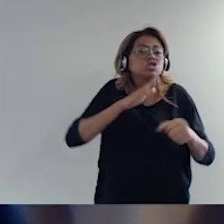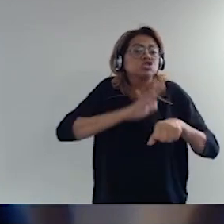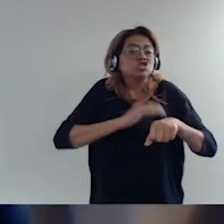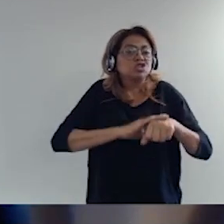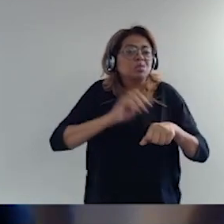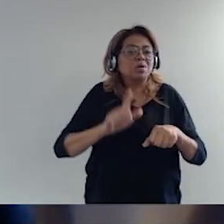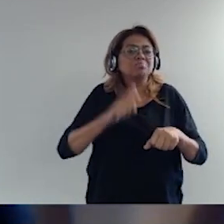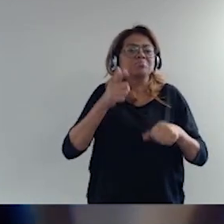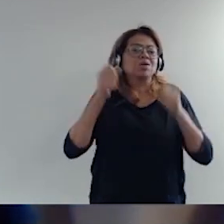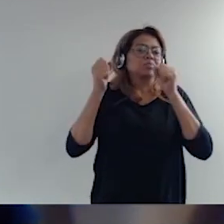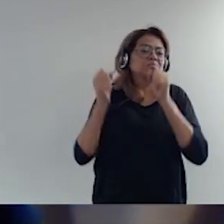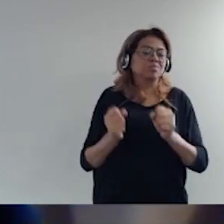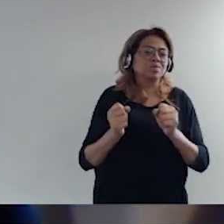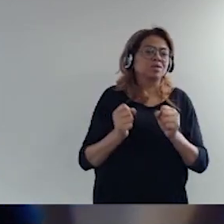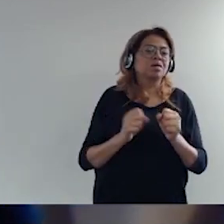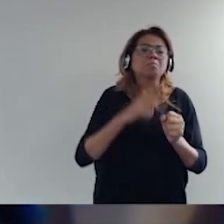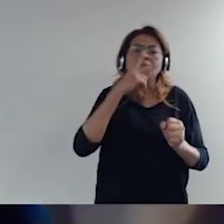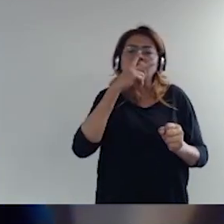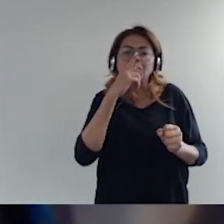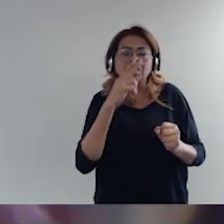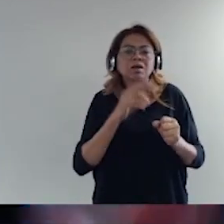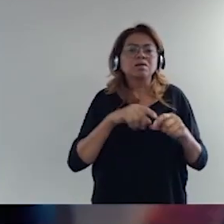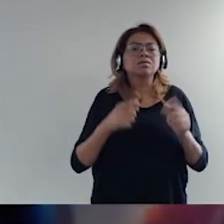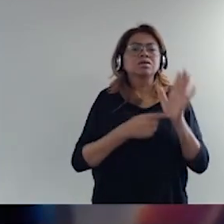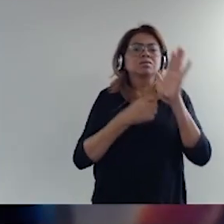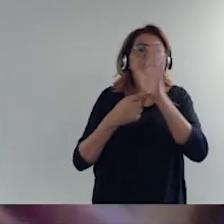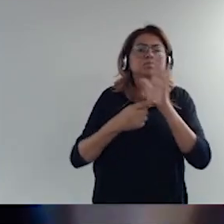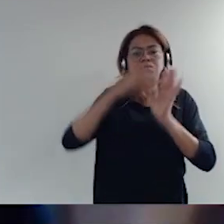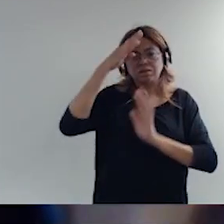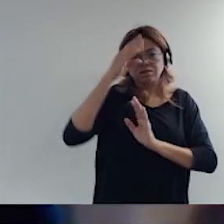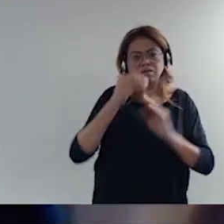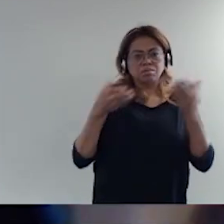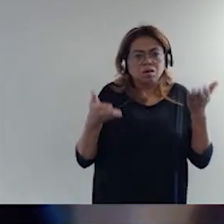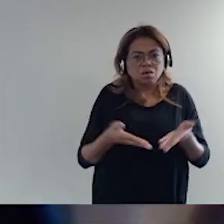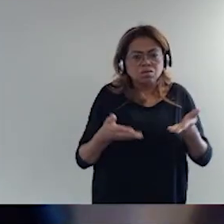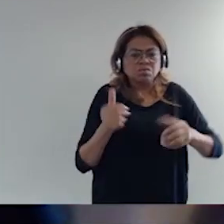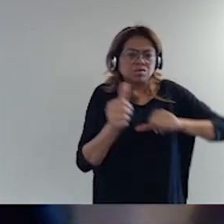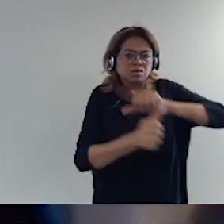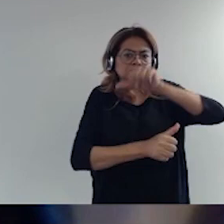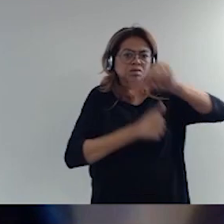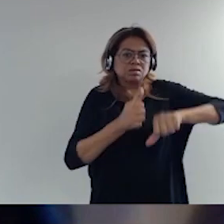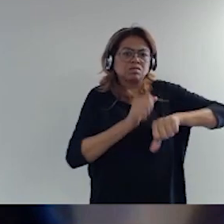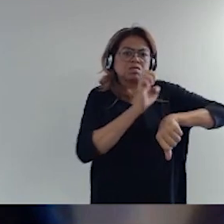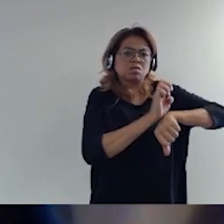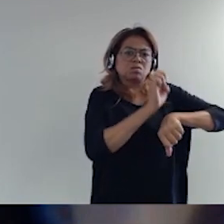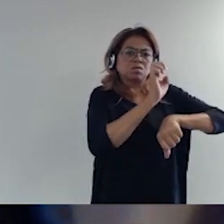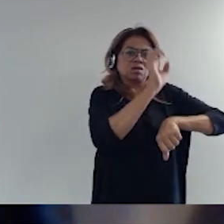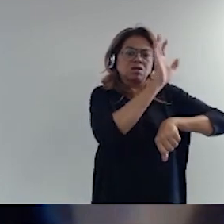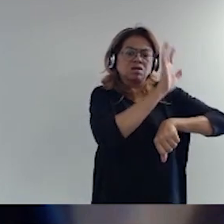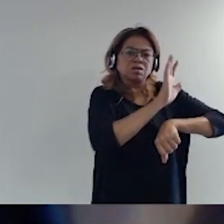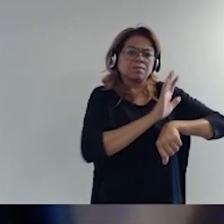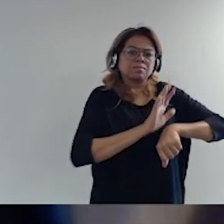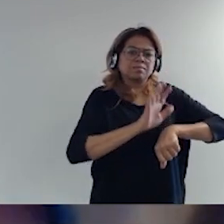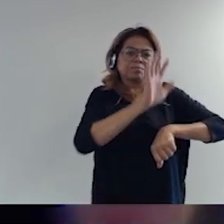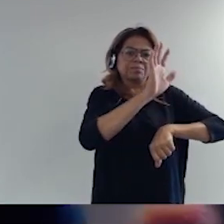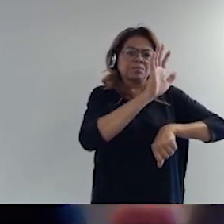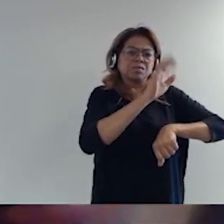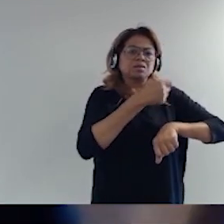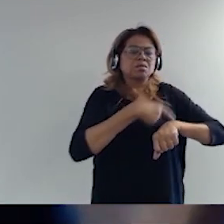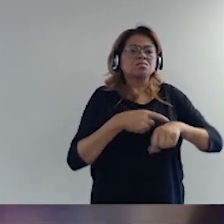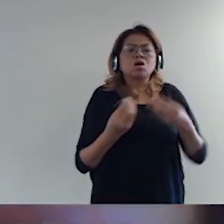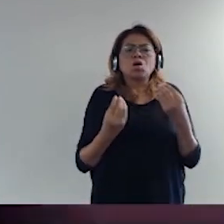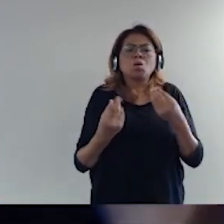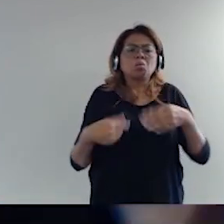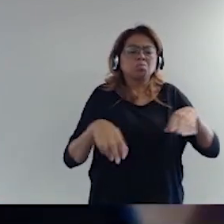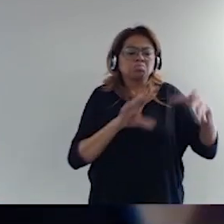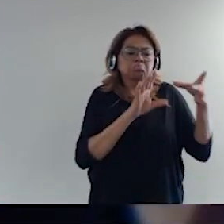poder, né, elas foram transformadas numa federação, eu diria aos senhores, uma federação brasileira.